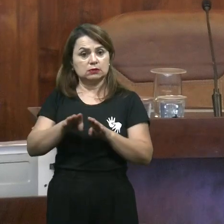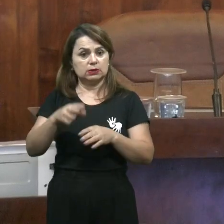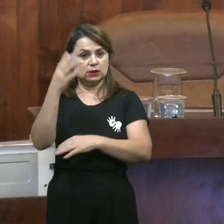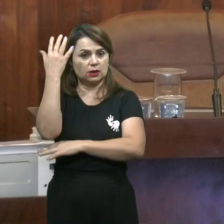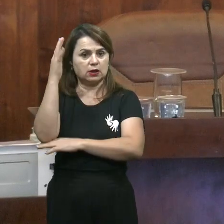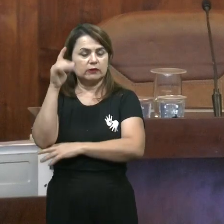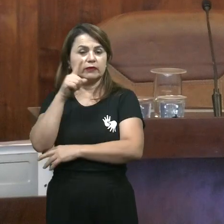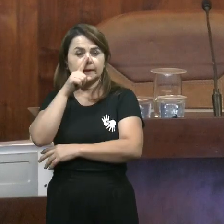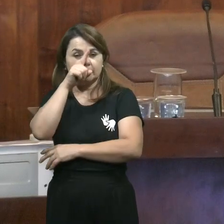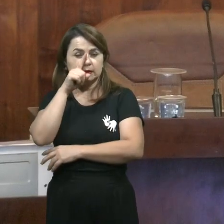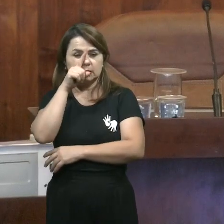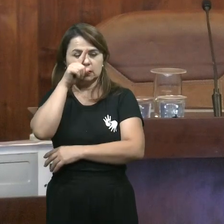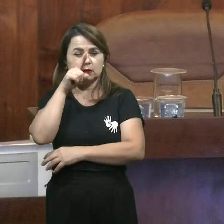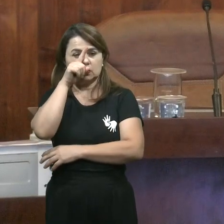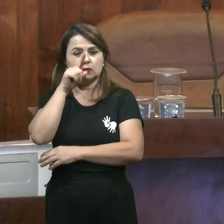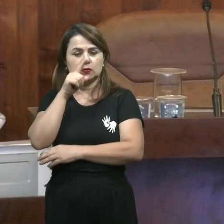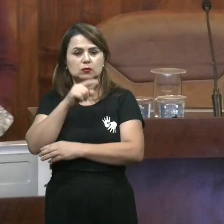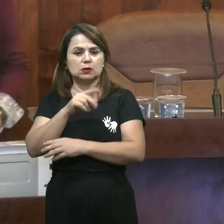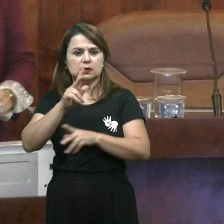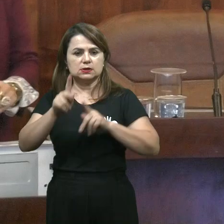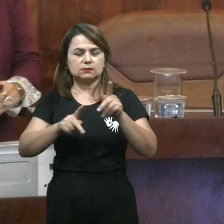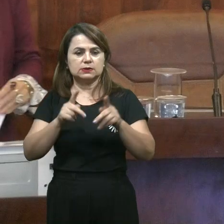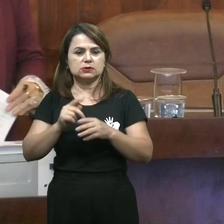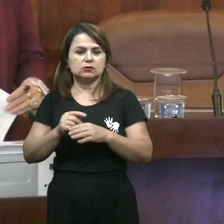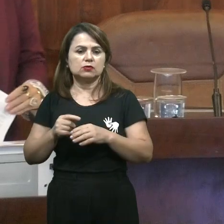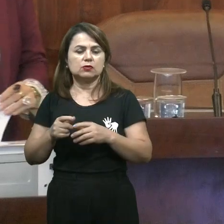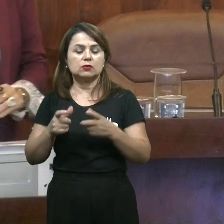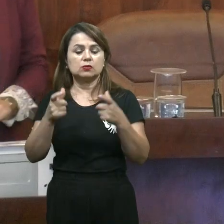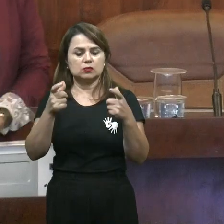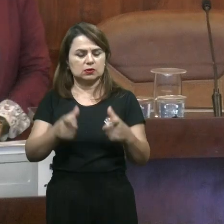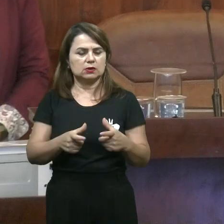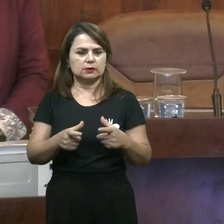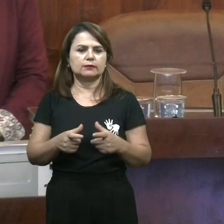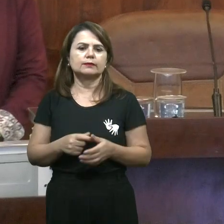aos munícipes que transitam e residem naquele local.